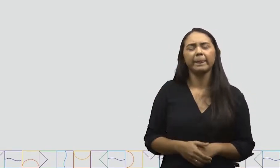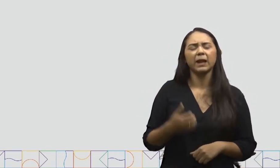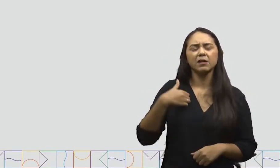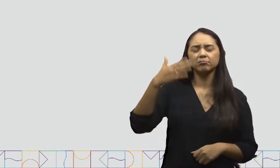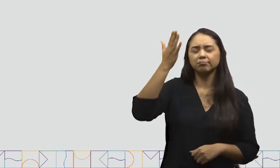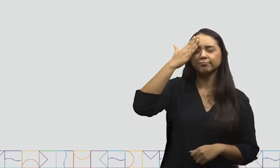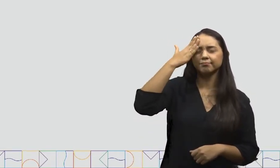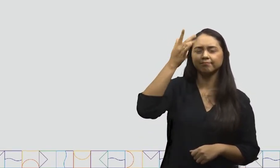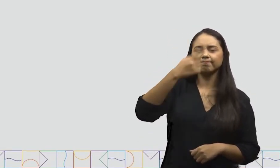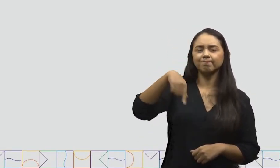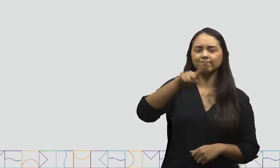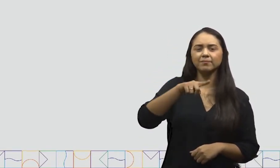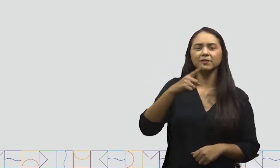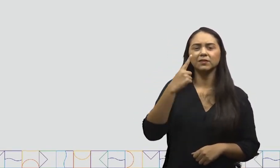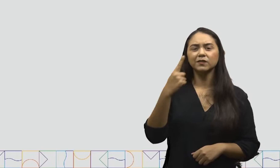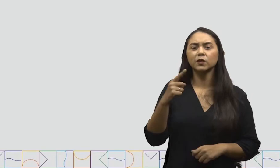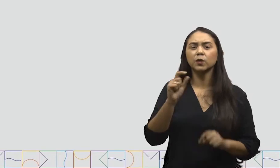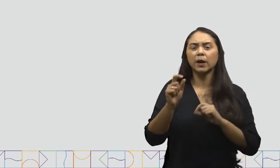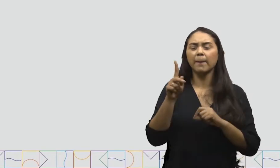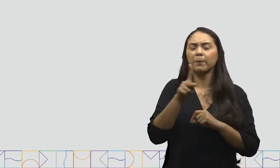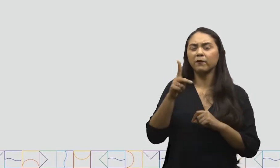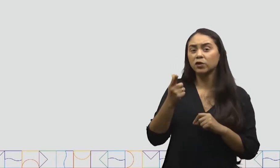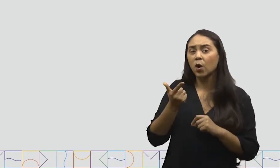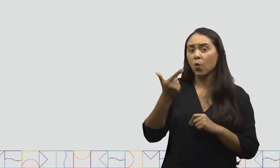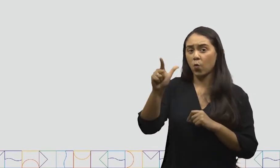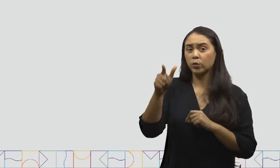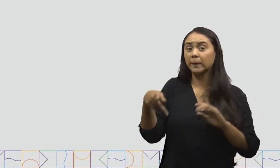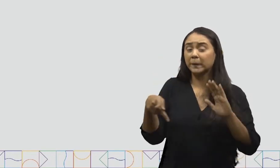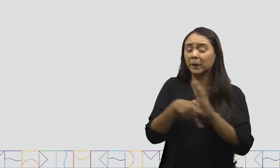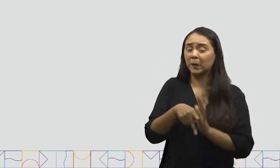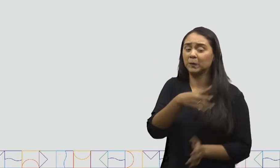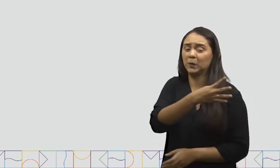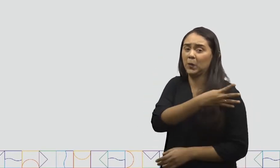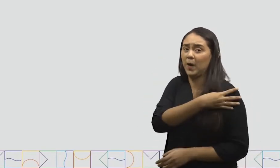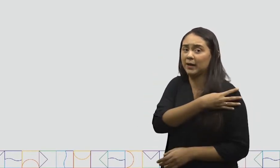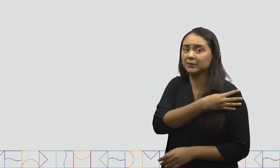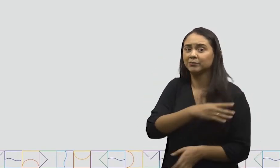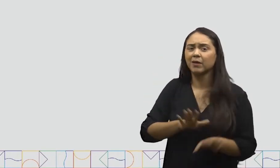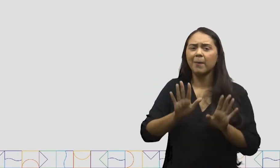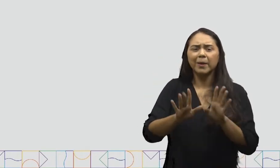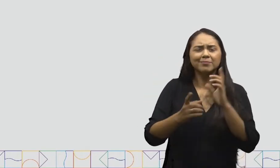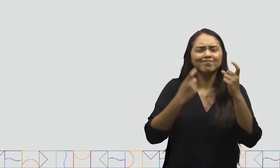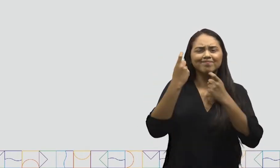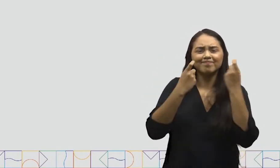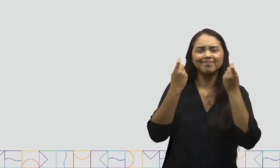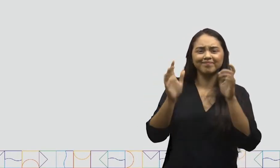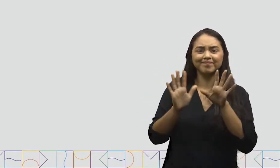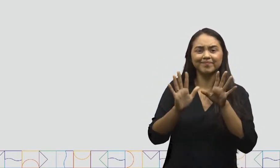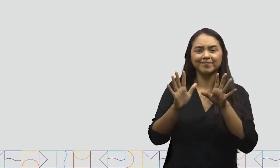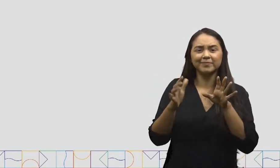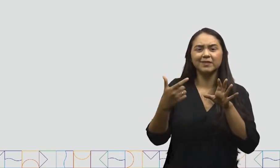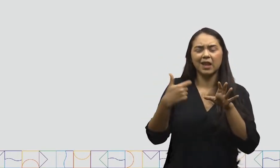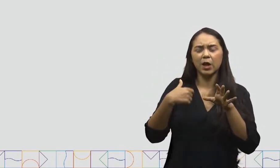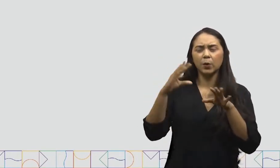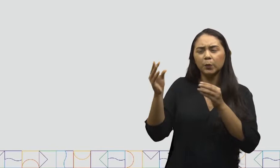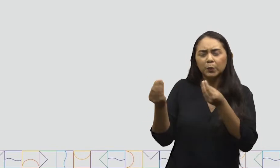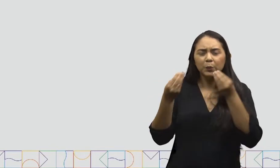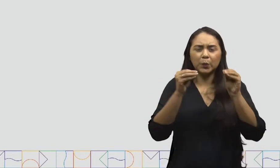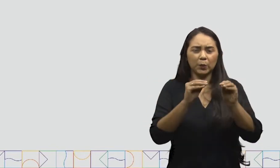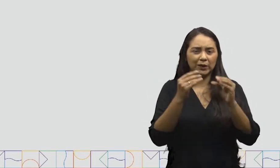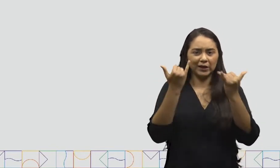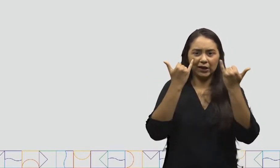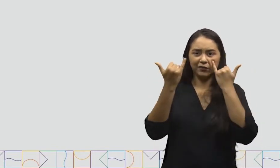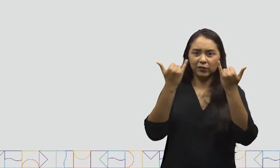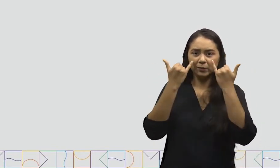esse experimento foi realizado por outra professora no 4º ano, e por isso não se preocupe, eu trouxe essa informação para